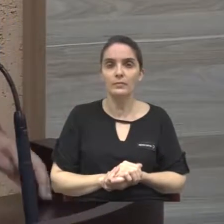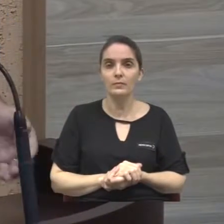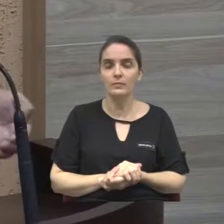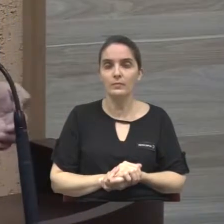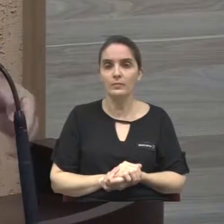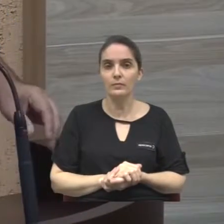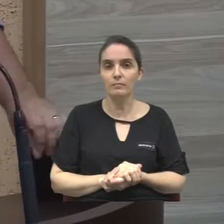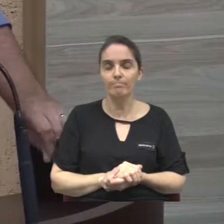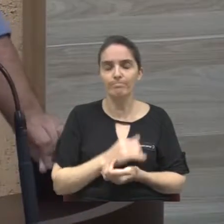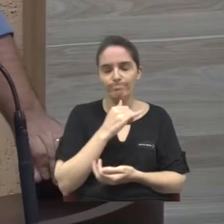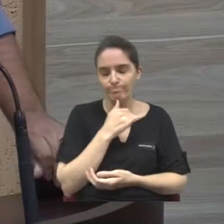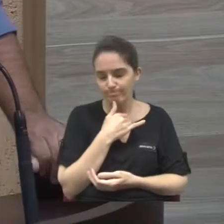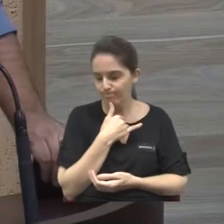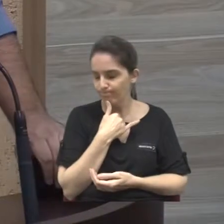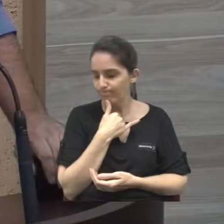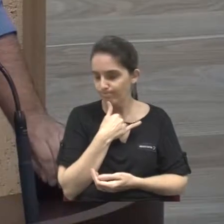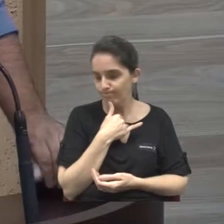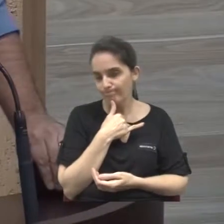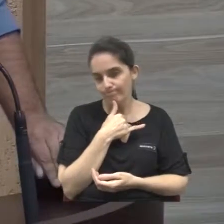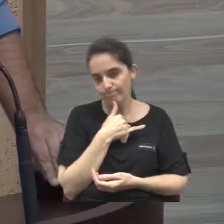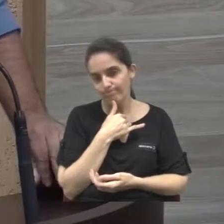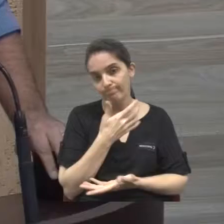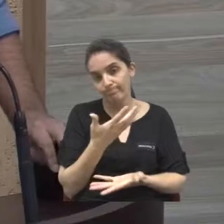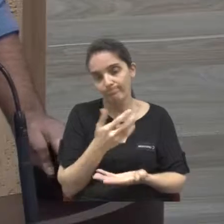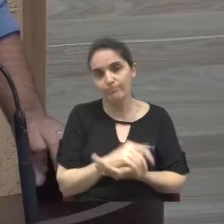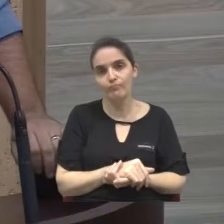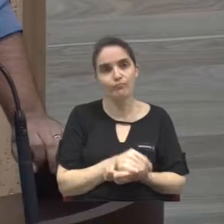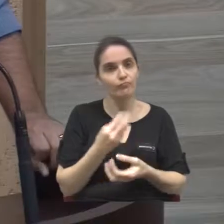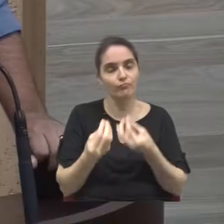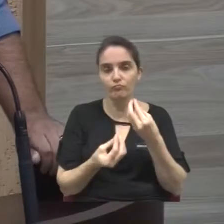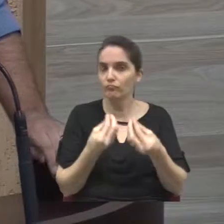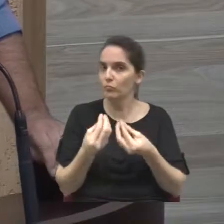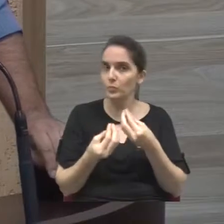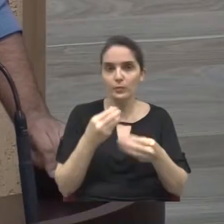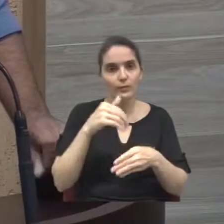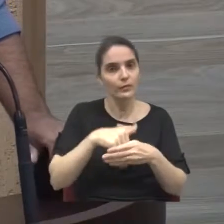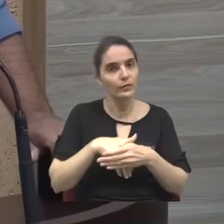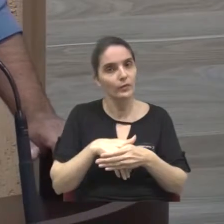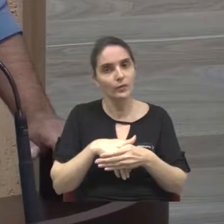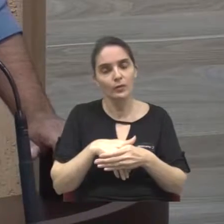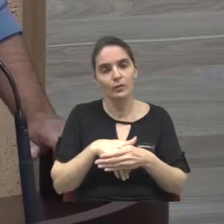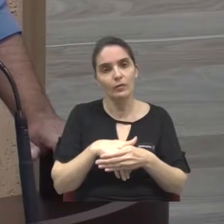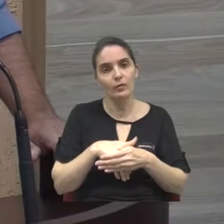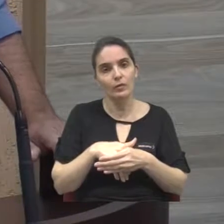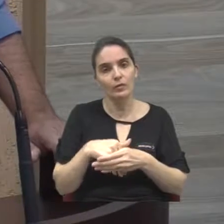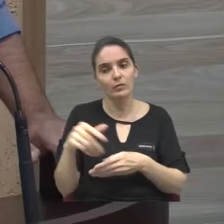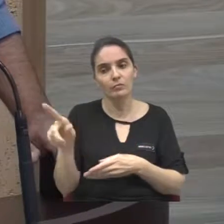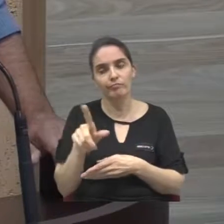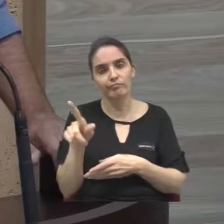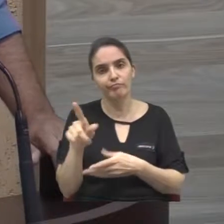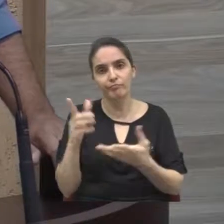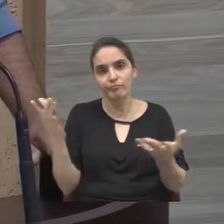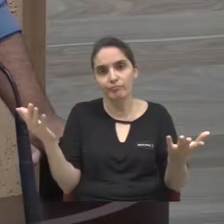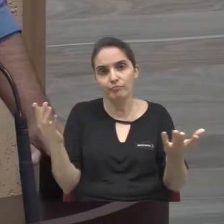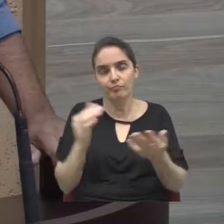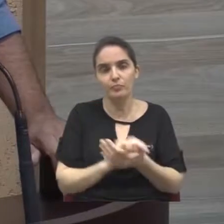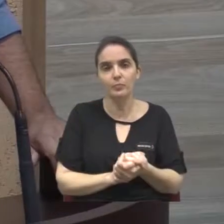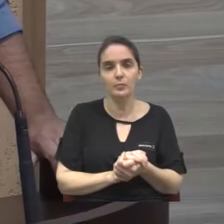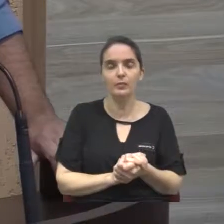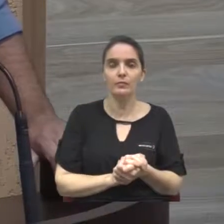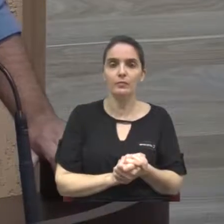Infelizmente, não tem como votar contrário a essa moção. Apesar de nós termos